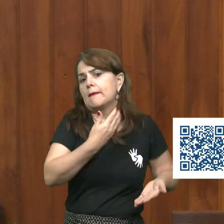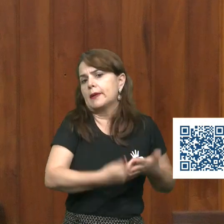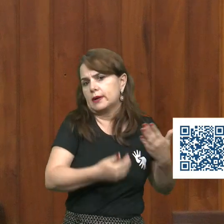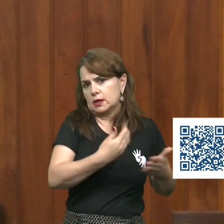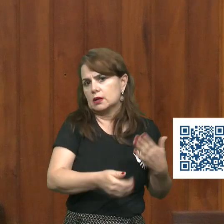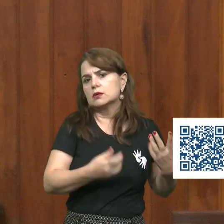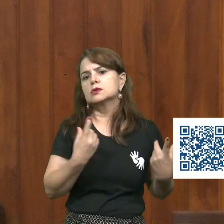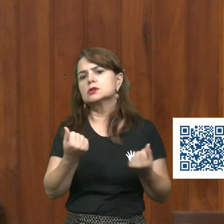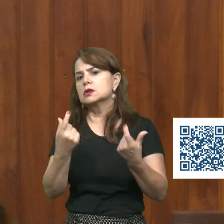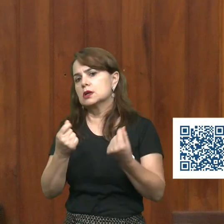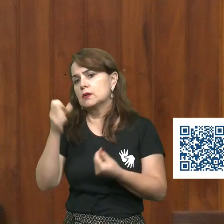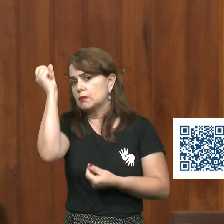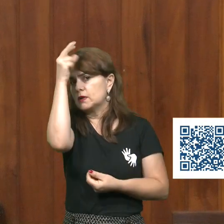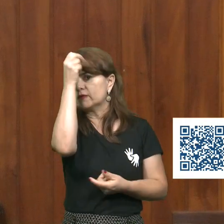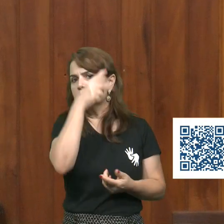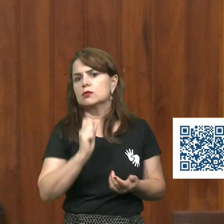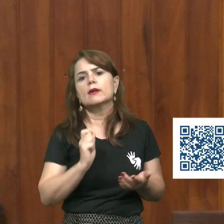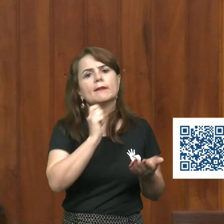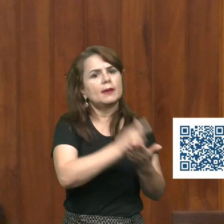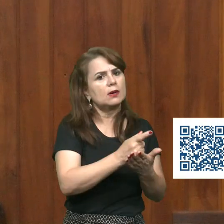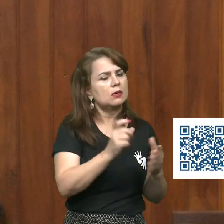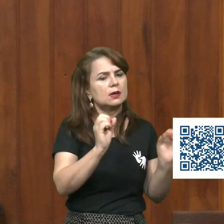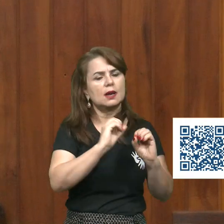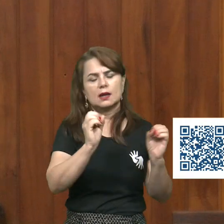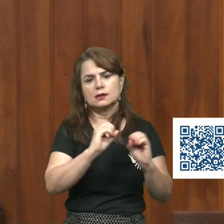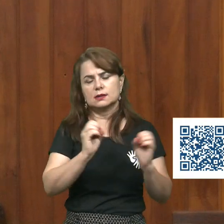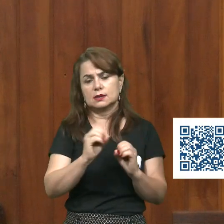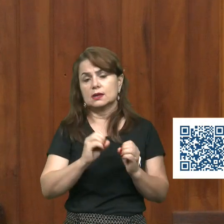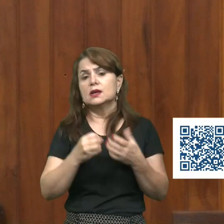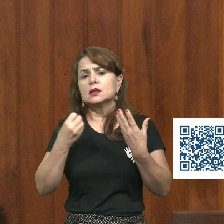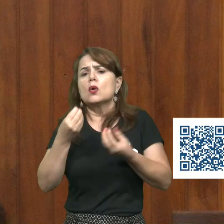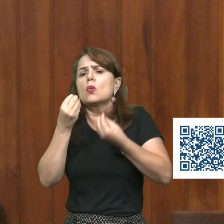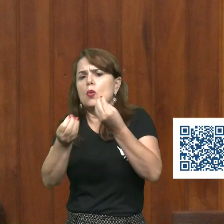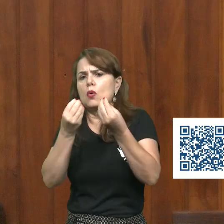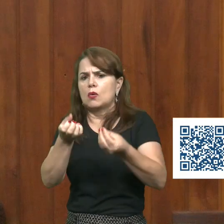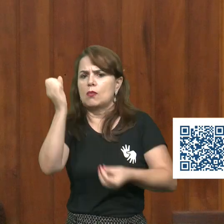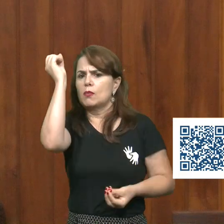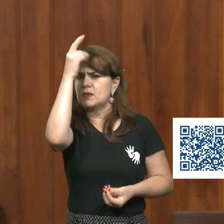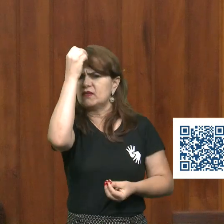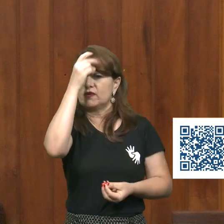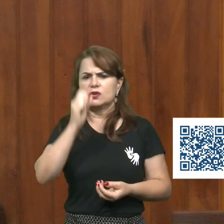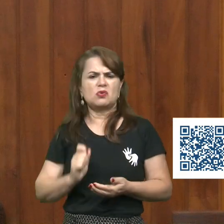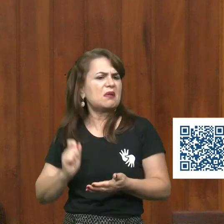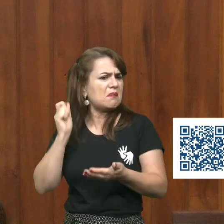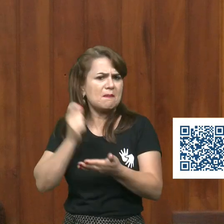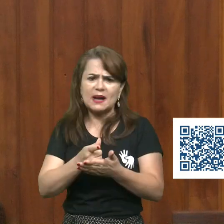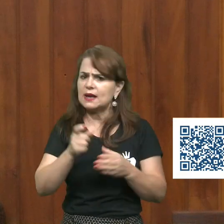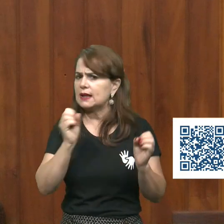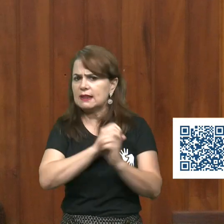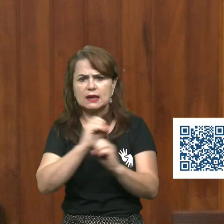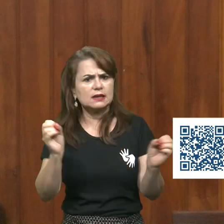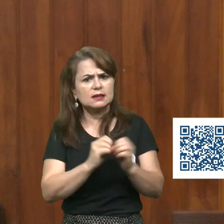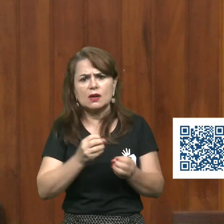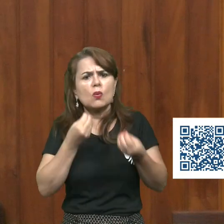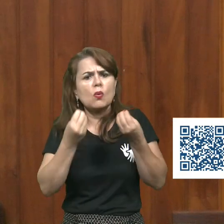repetir, que bando de sem vergonha, que bando de caloteiro, picaretagem.